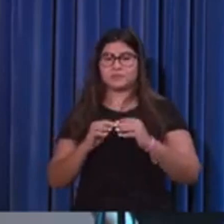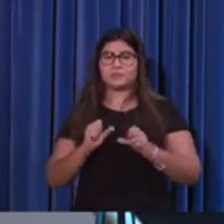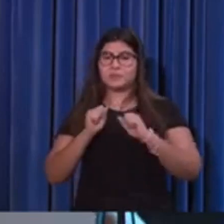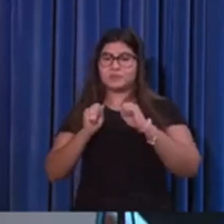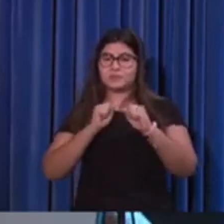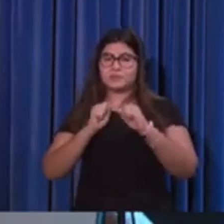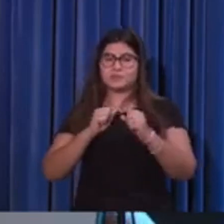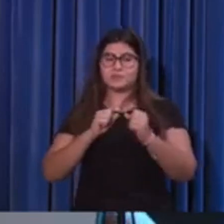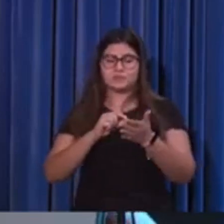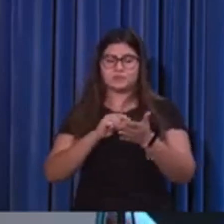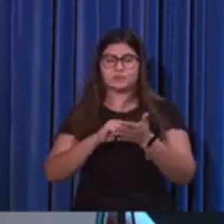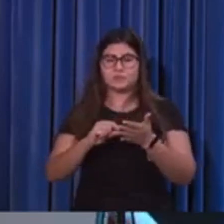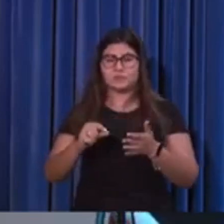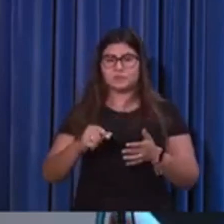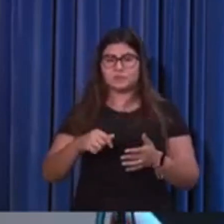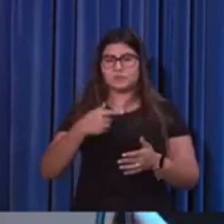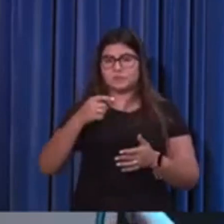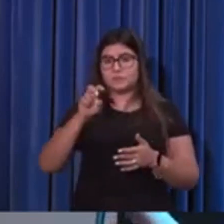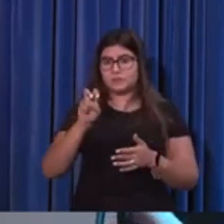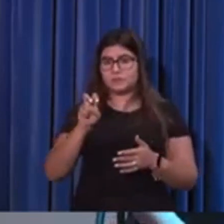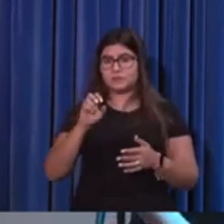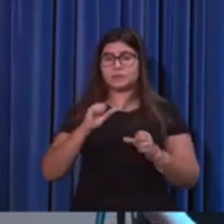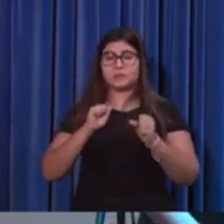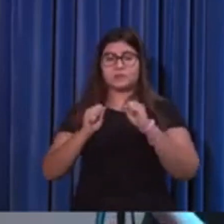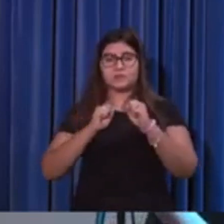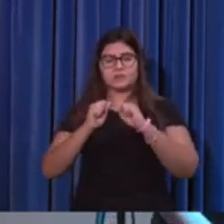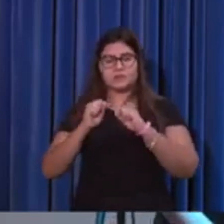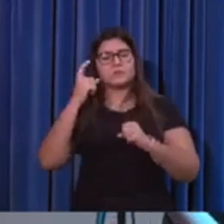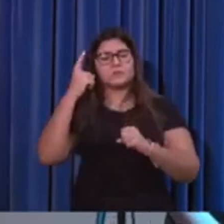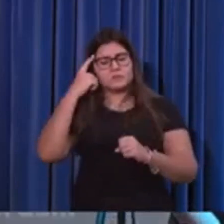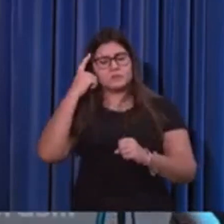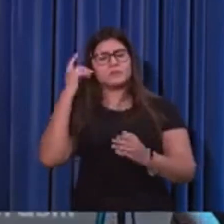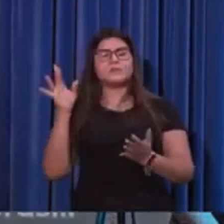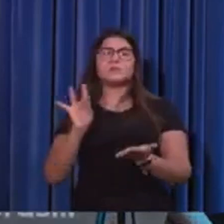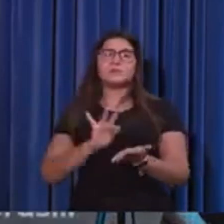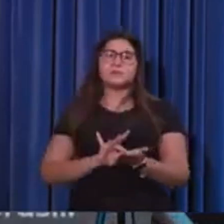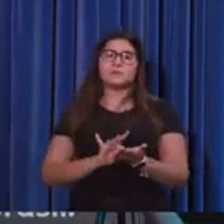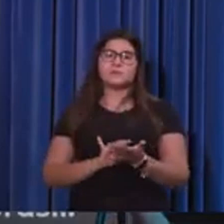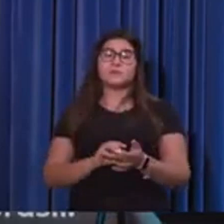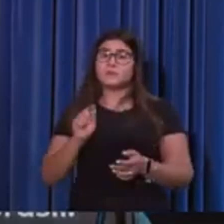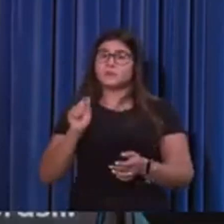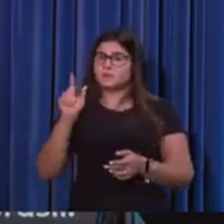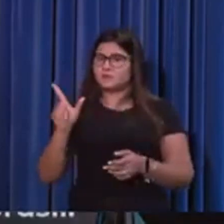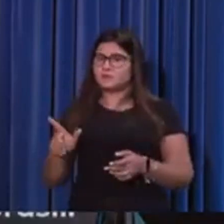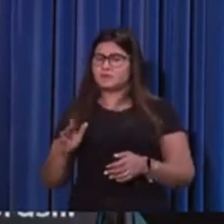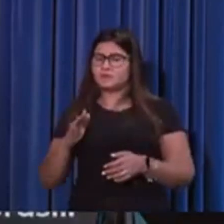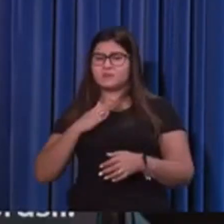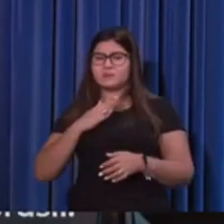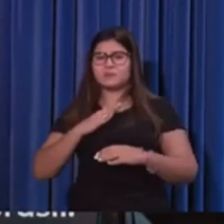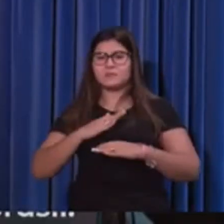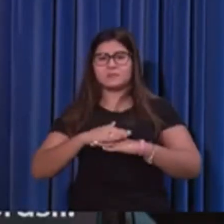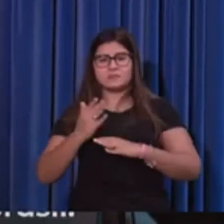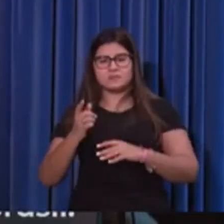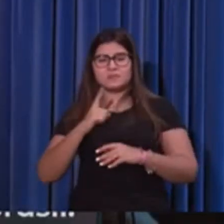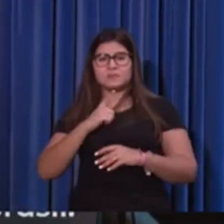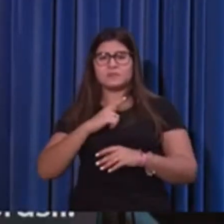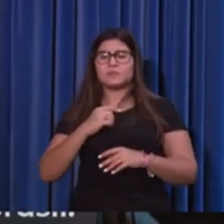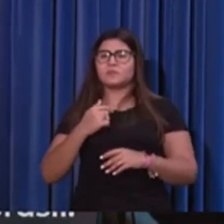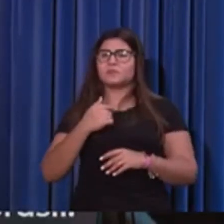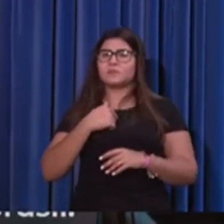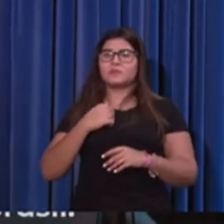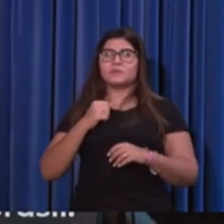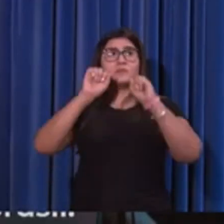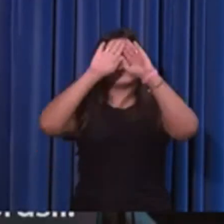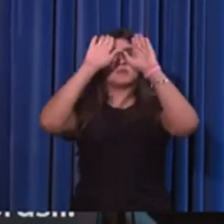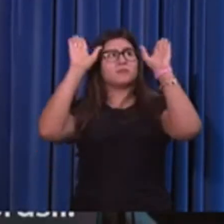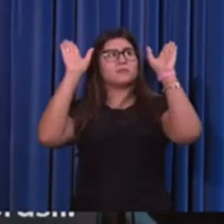25, o salmista, de fato, pensa assim: quem mais tenho eu no céu? Não há